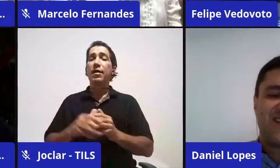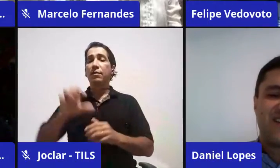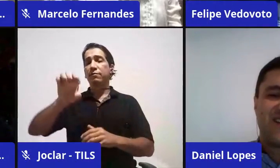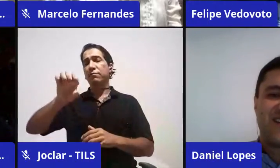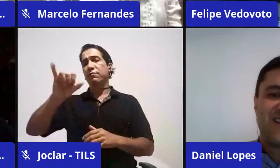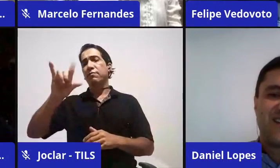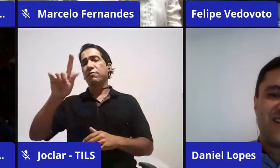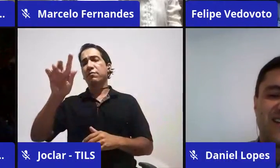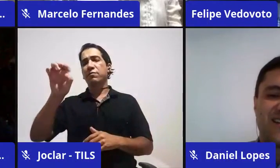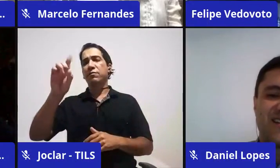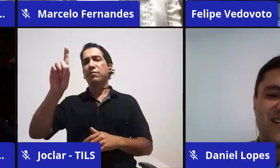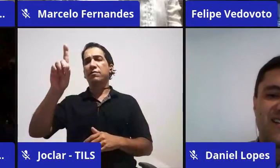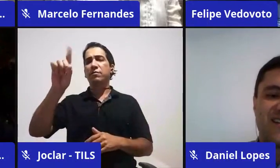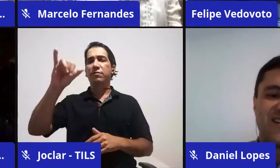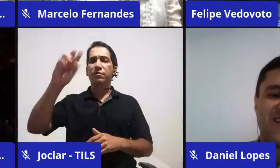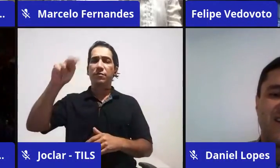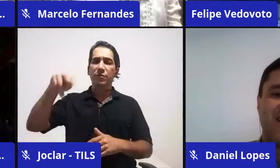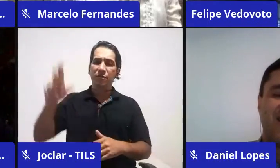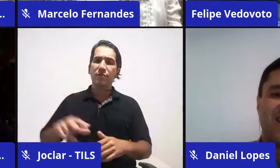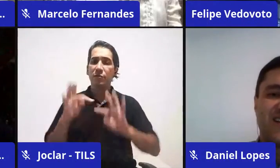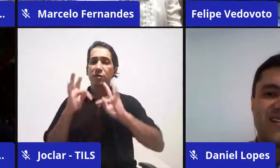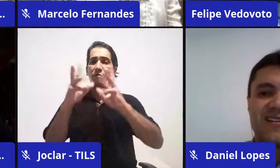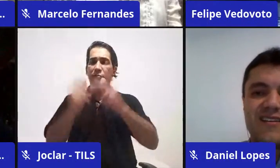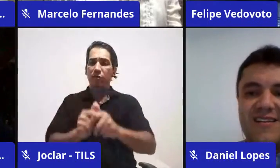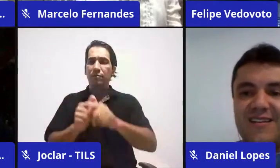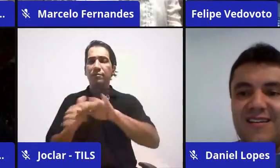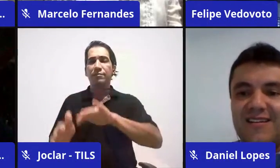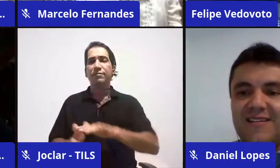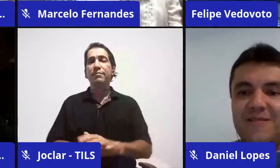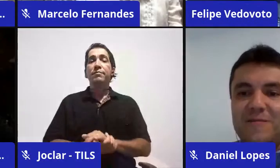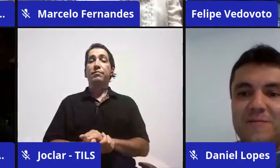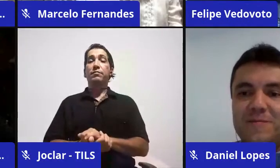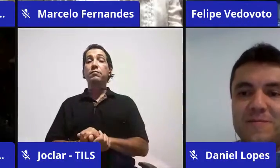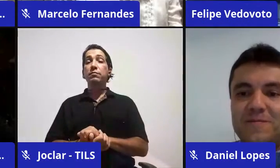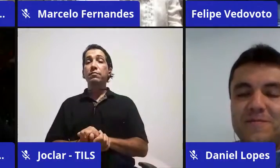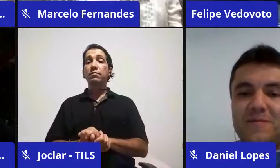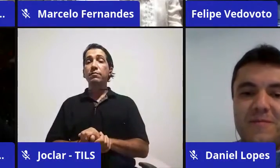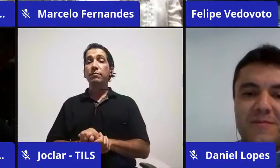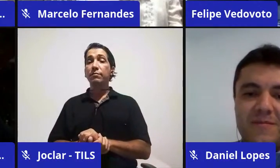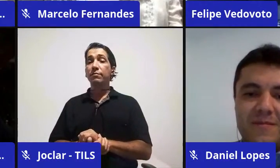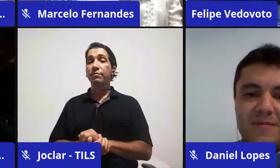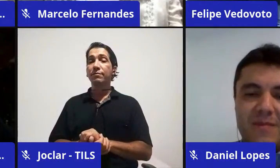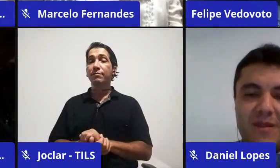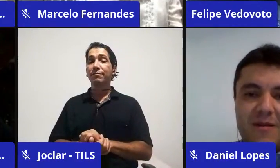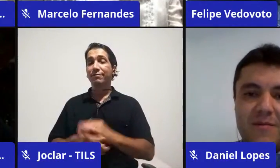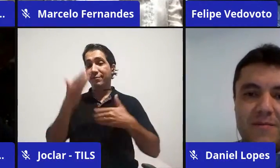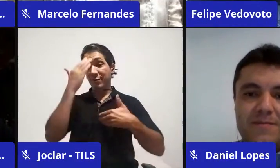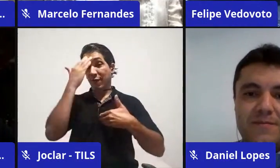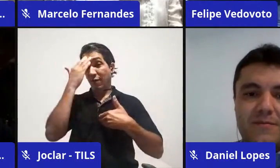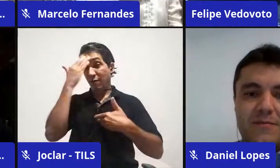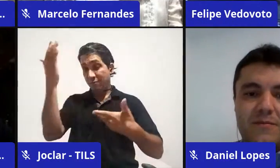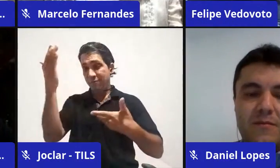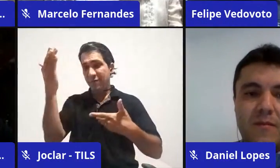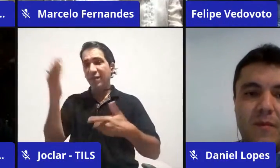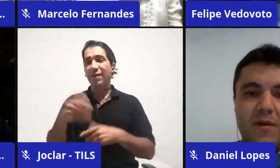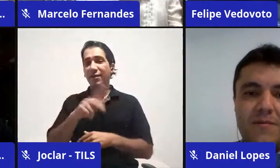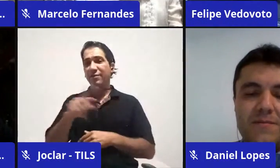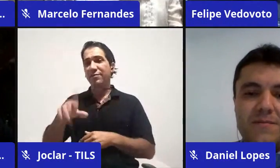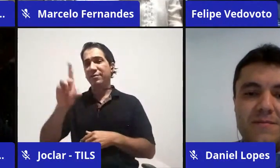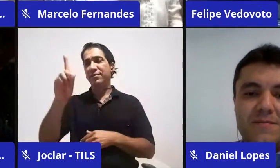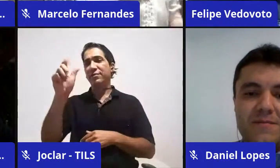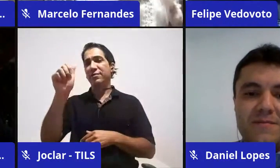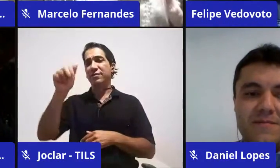Obrigado, professor Daniel, pela sua mensagem. E agora nós gostaríamos de passar a palavra e agradecer a presença